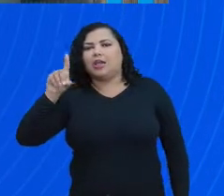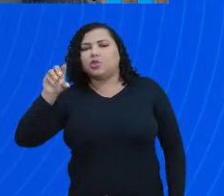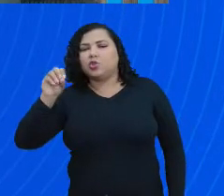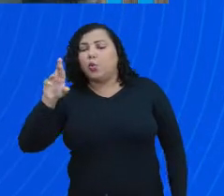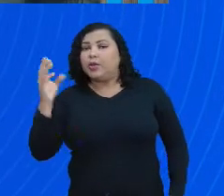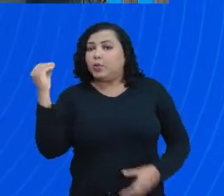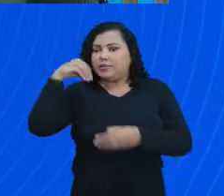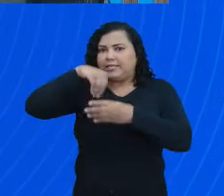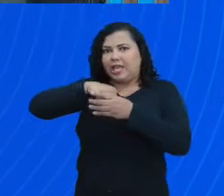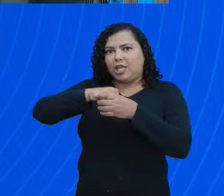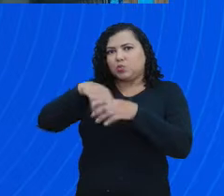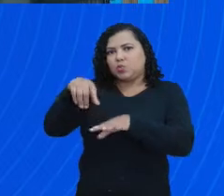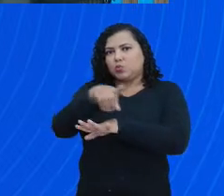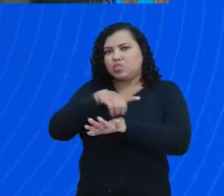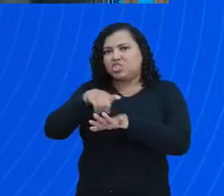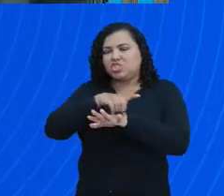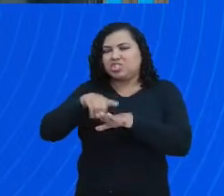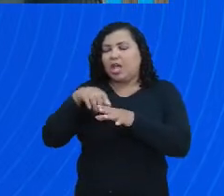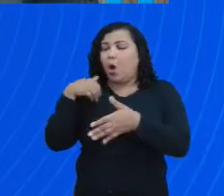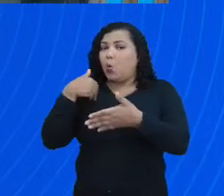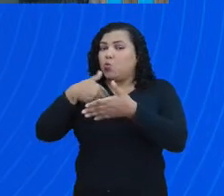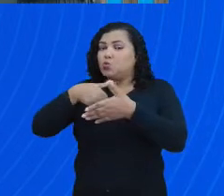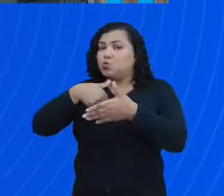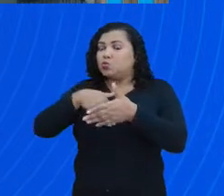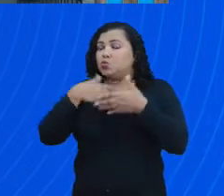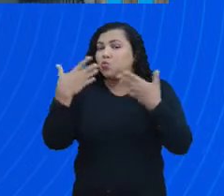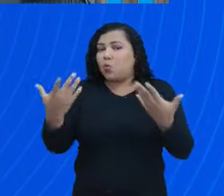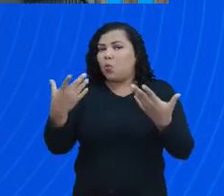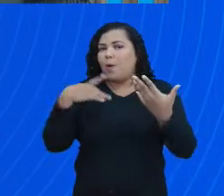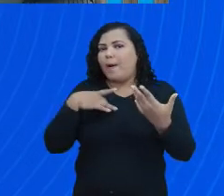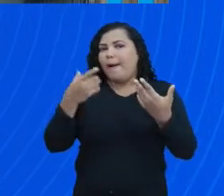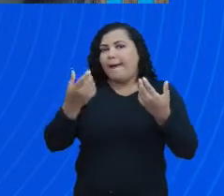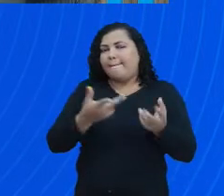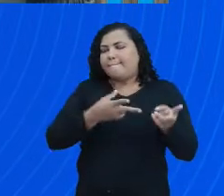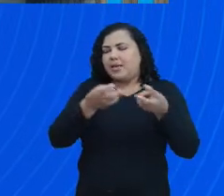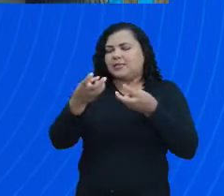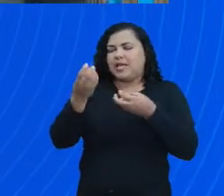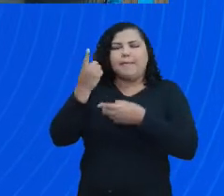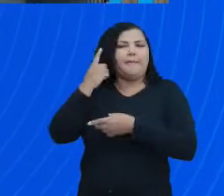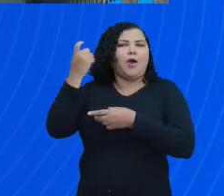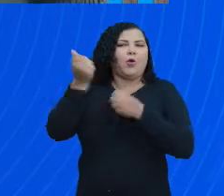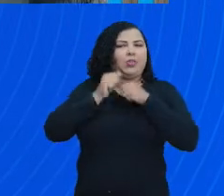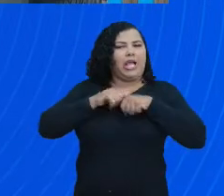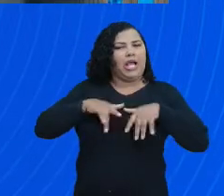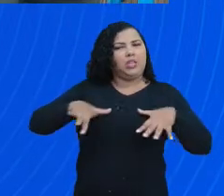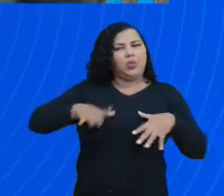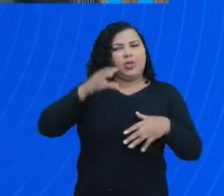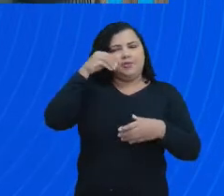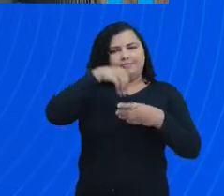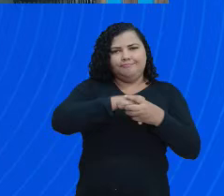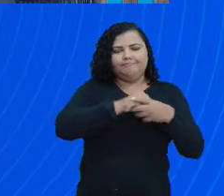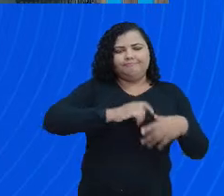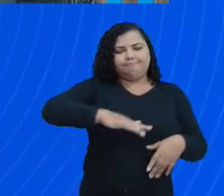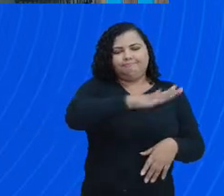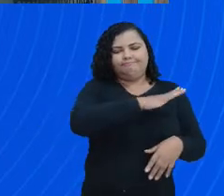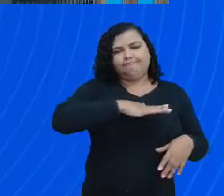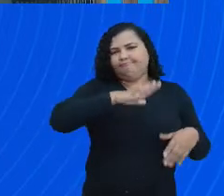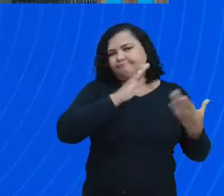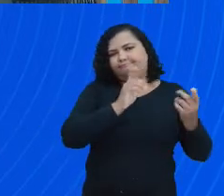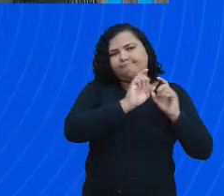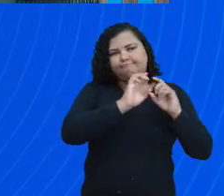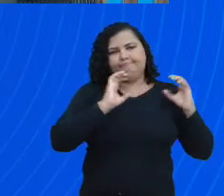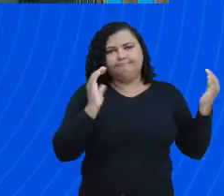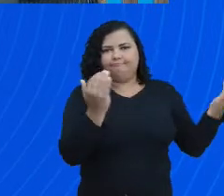porque isso também é real, né? O ambiente natural de um campo de futebol, de um jogo, né, de